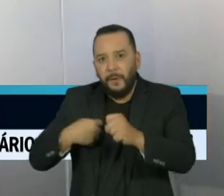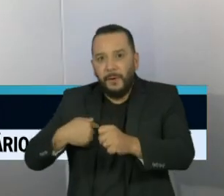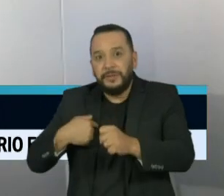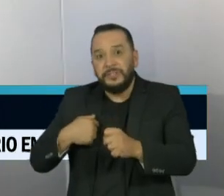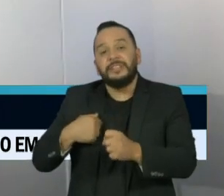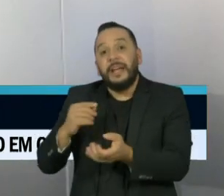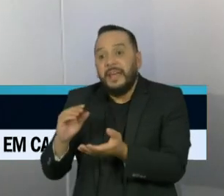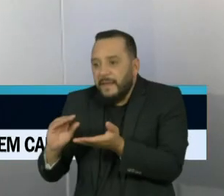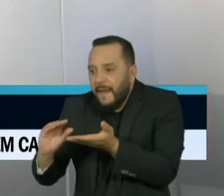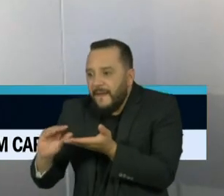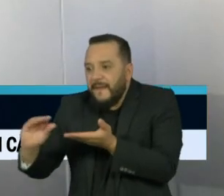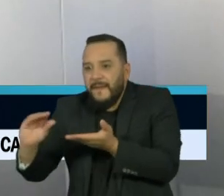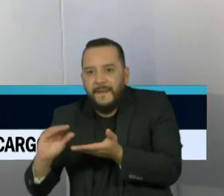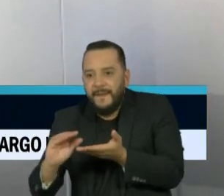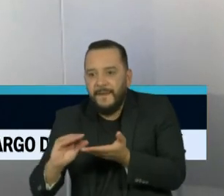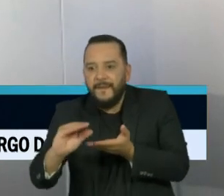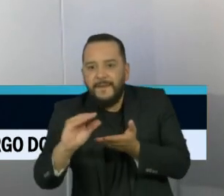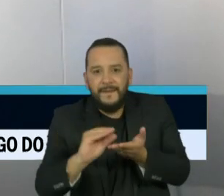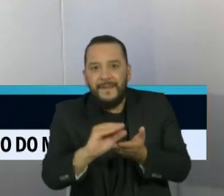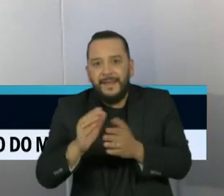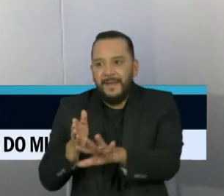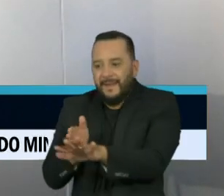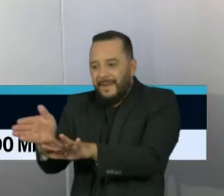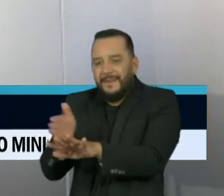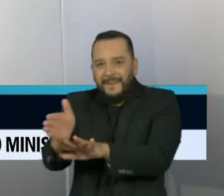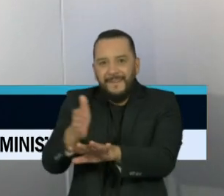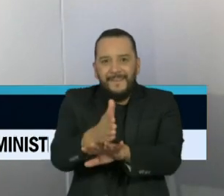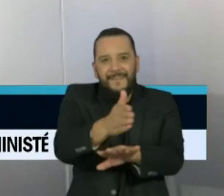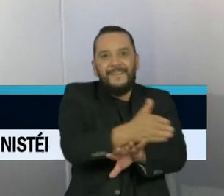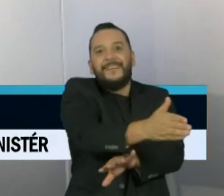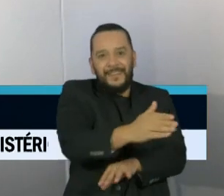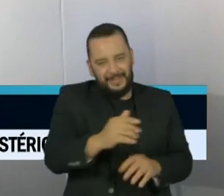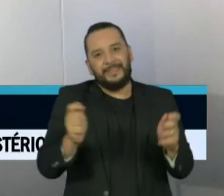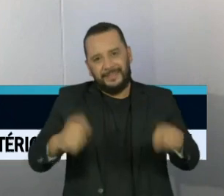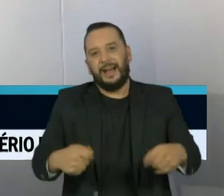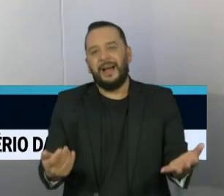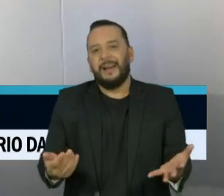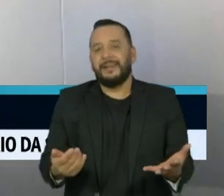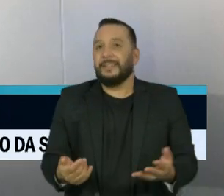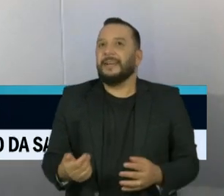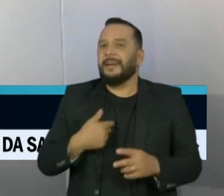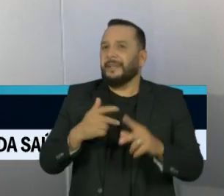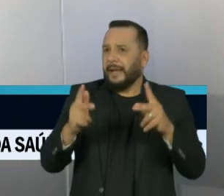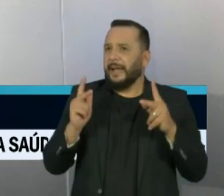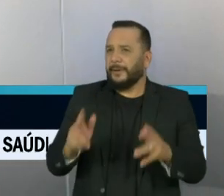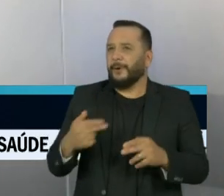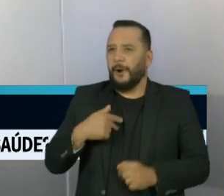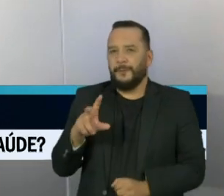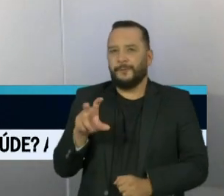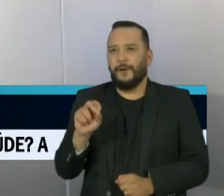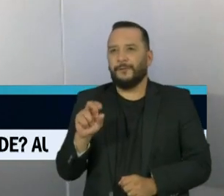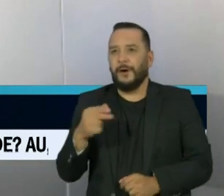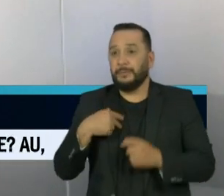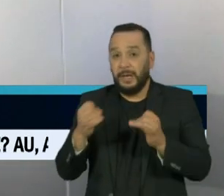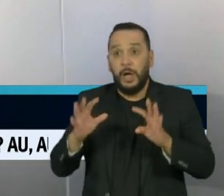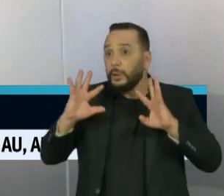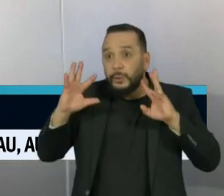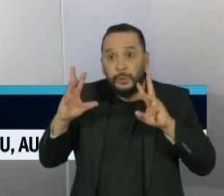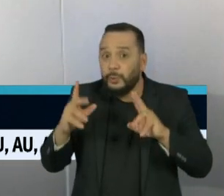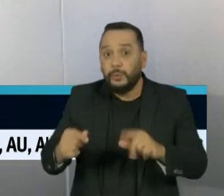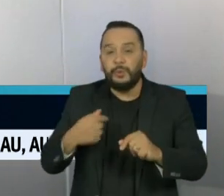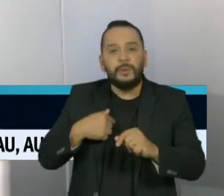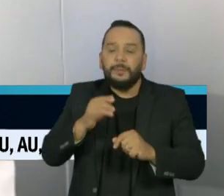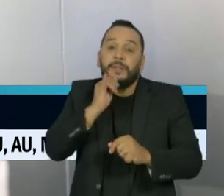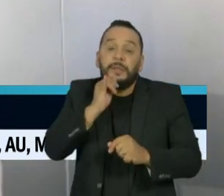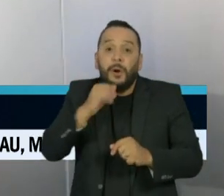O sucesso no mercado financeiro ele passa pela diversificação. Como dizia nossos avós, né, nunca coloque todos os ovos dentro